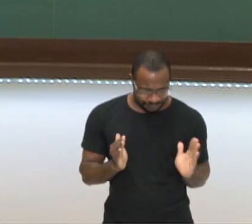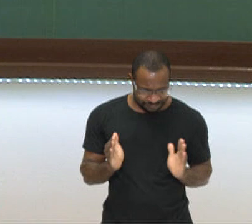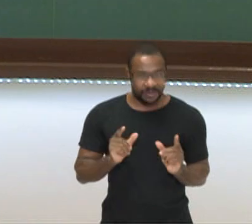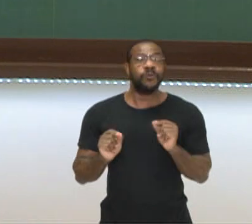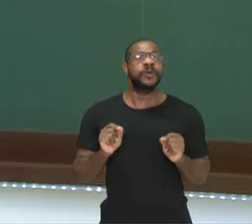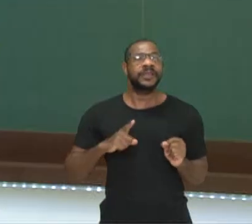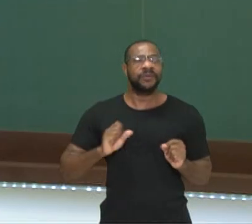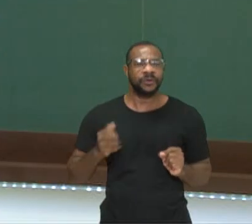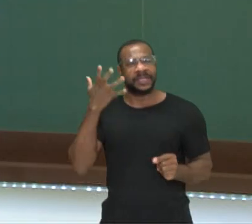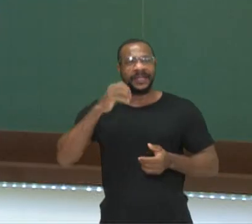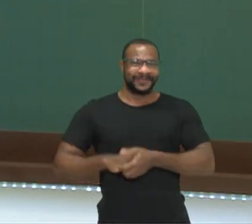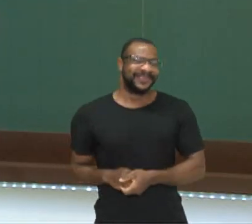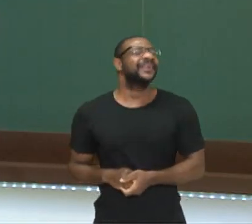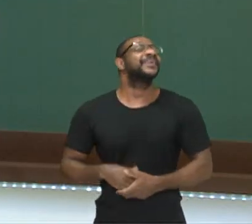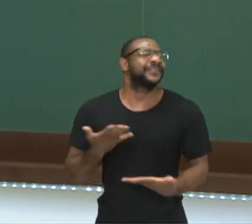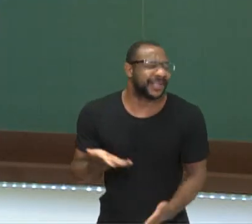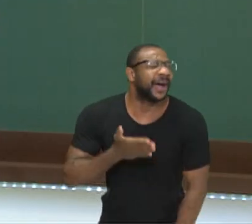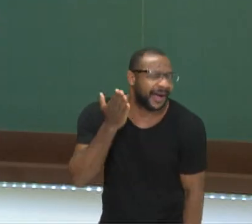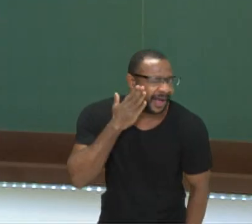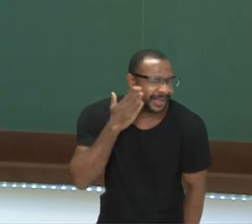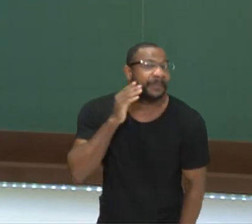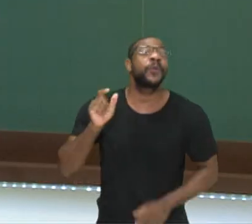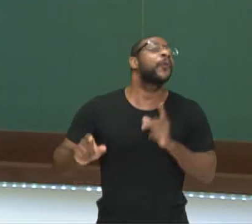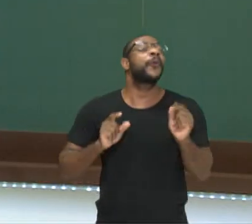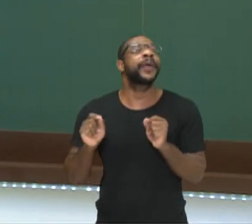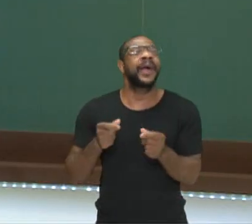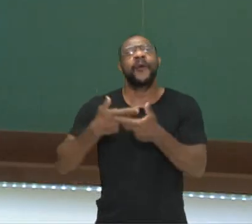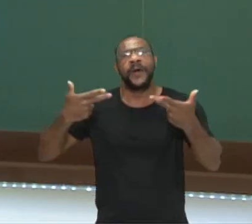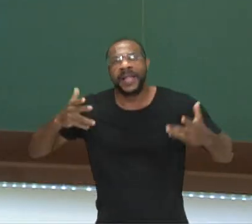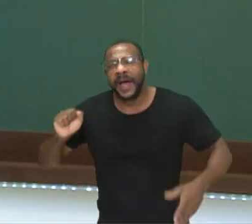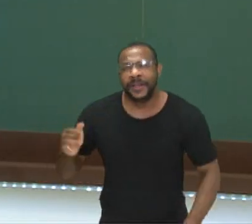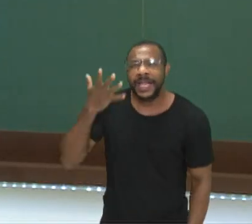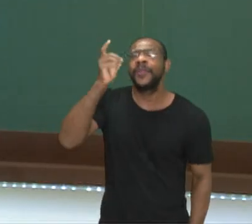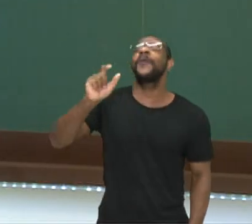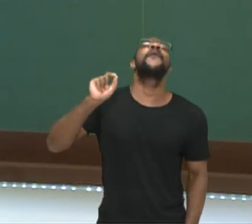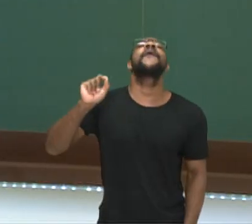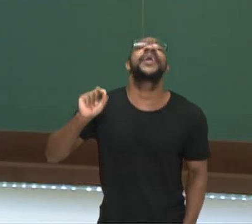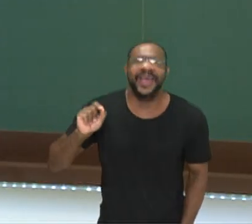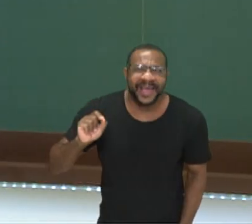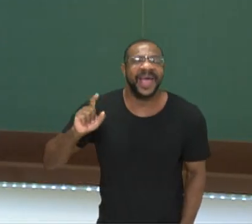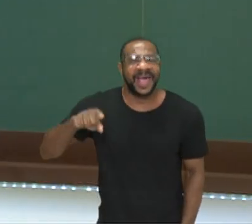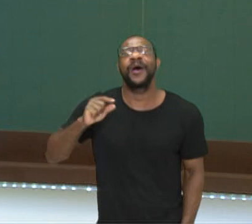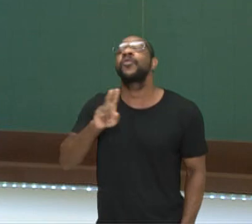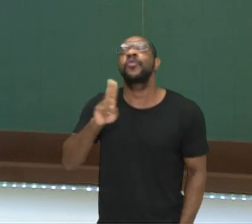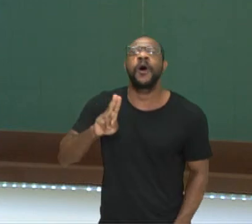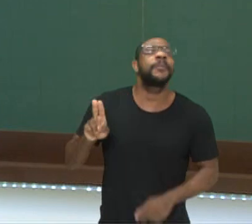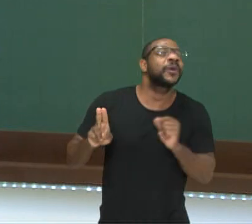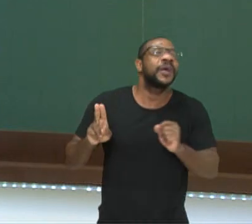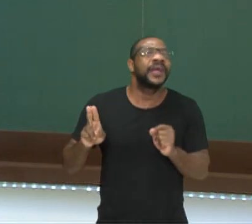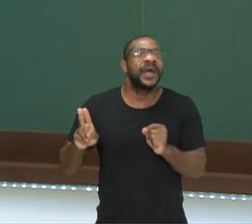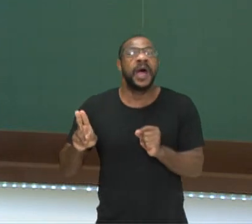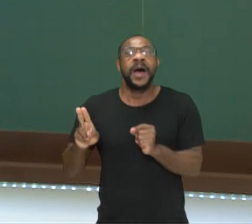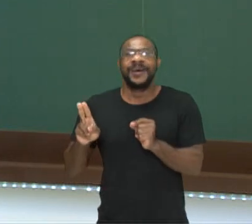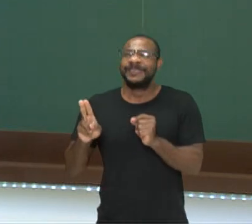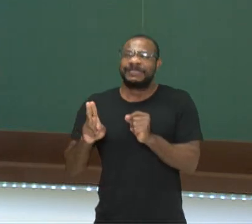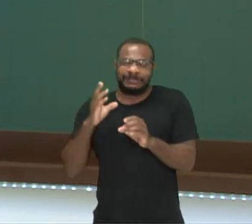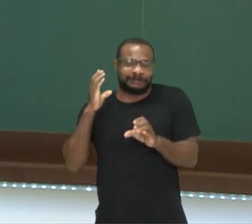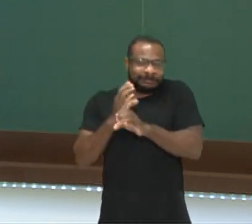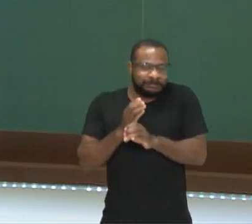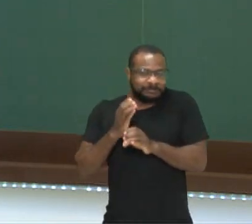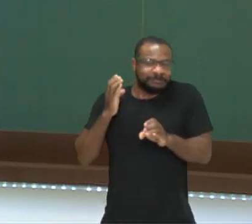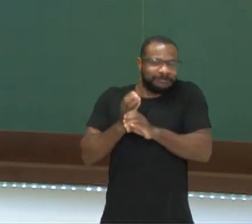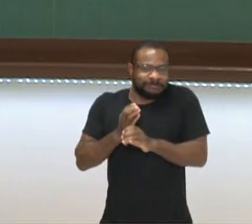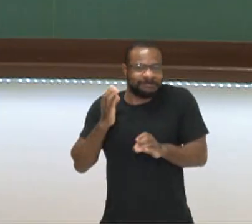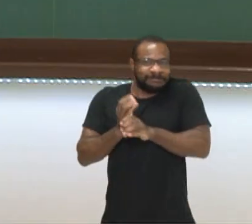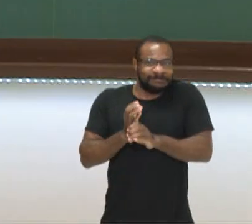a gente já fica sabendo que uma das coisas que estavam acontecendo lá era o chamado bloqueio